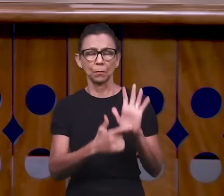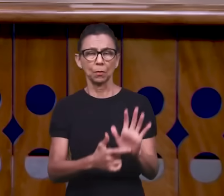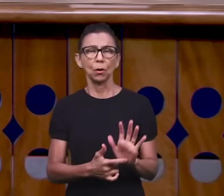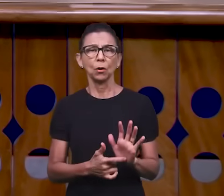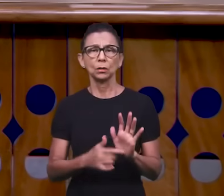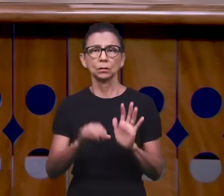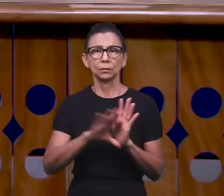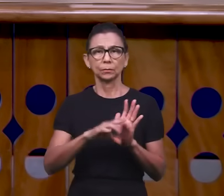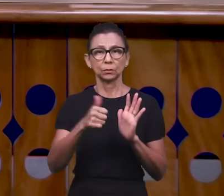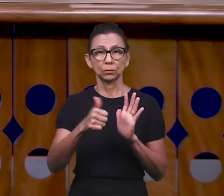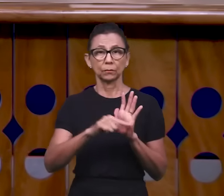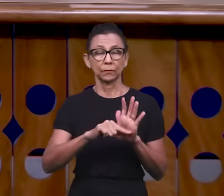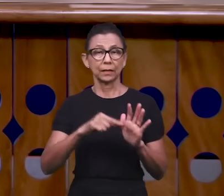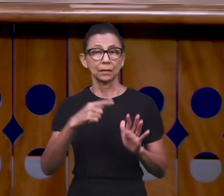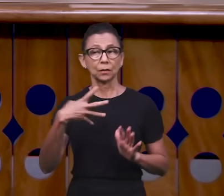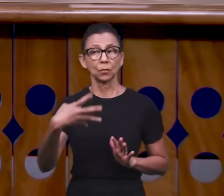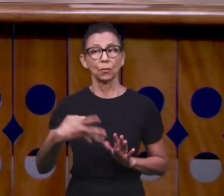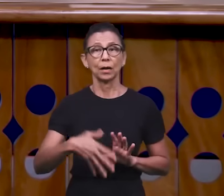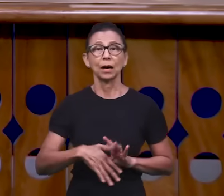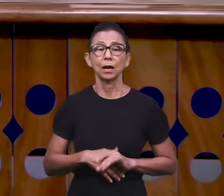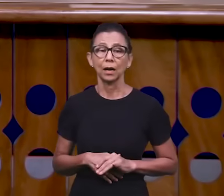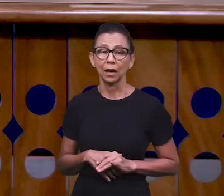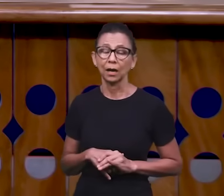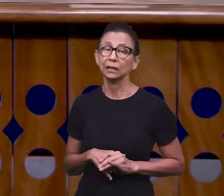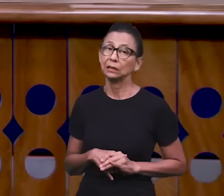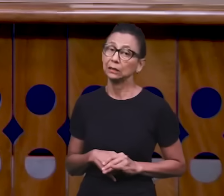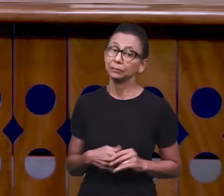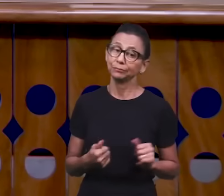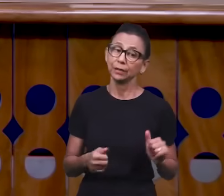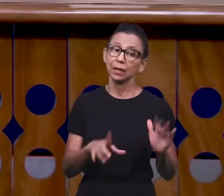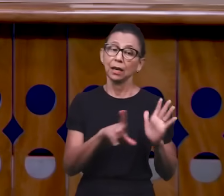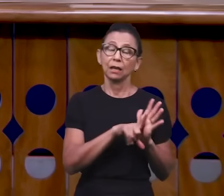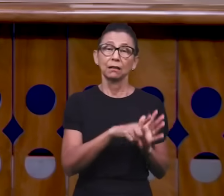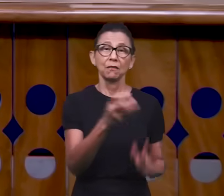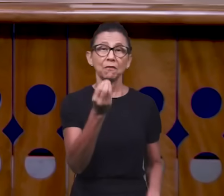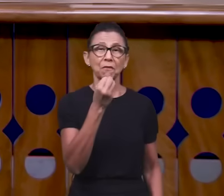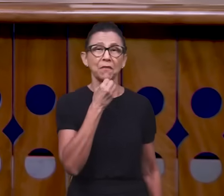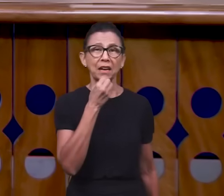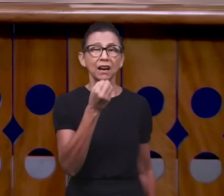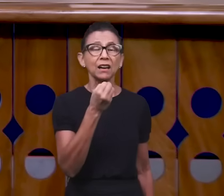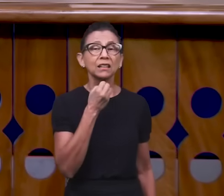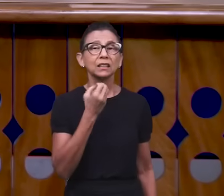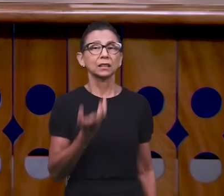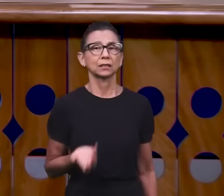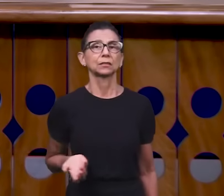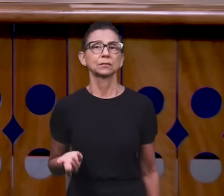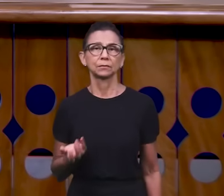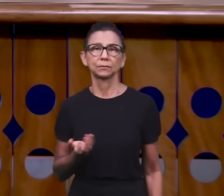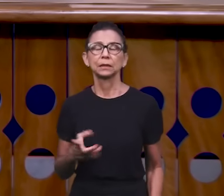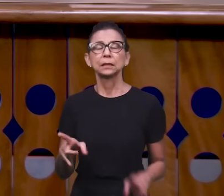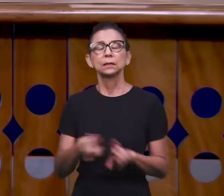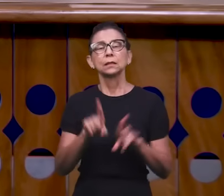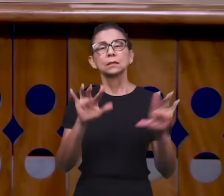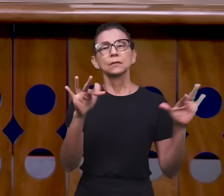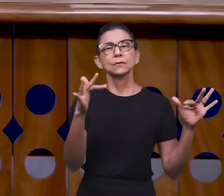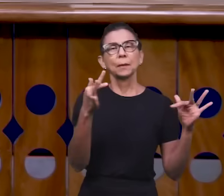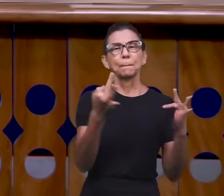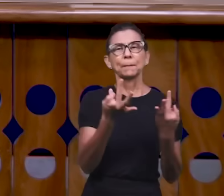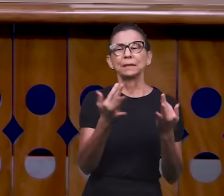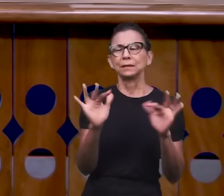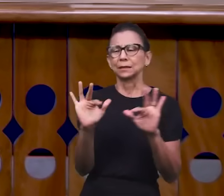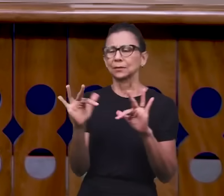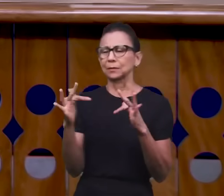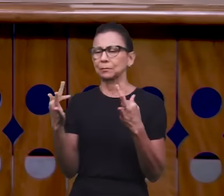usa a expressão no capítulo 1, verso 4, por esta causa a lei se afrouxa. Outra situação são os lares